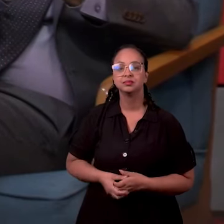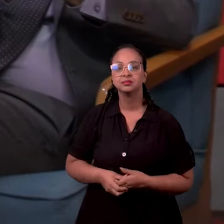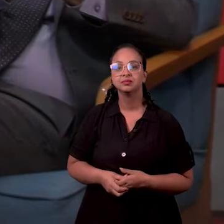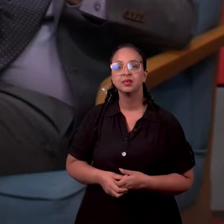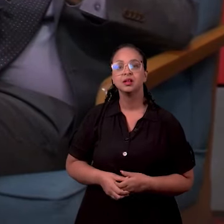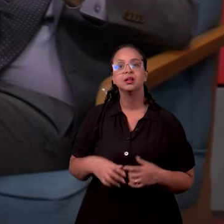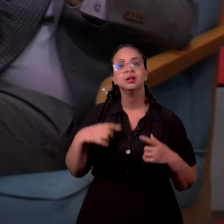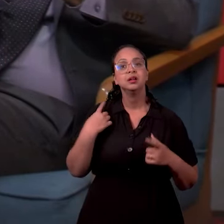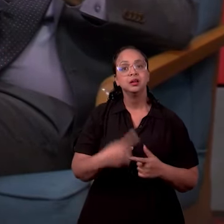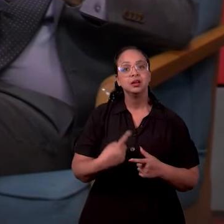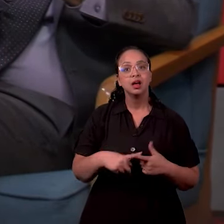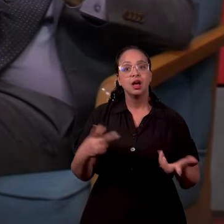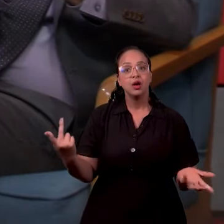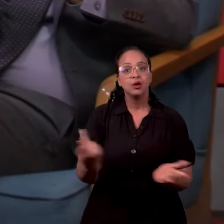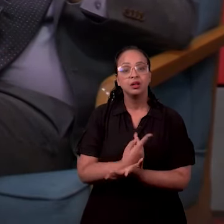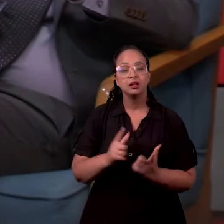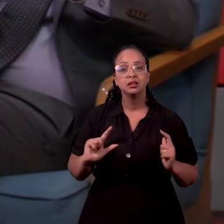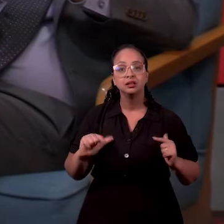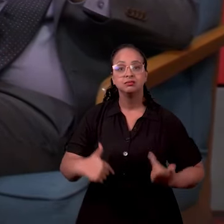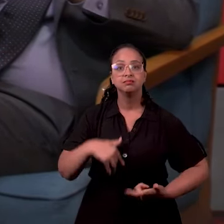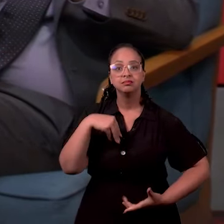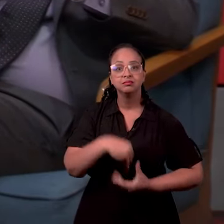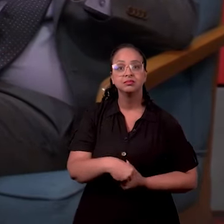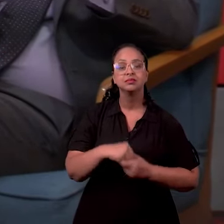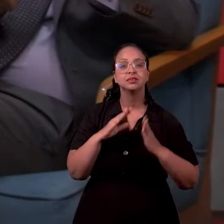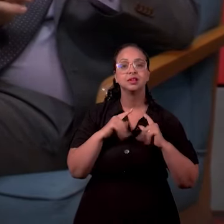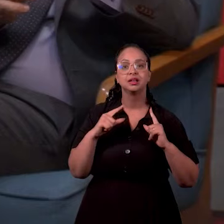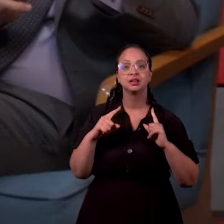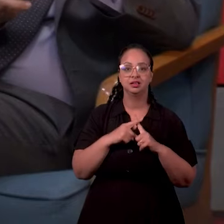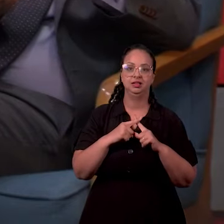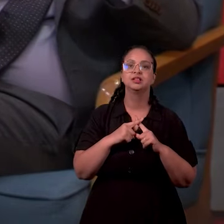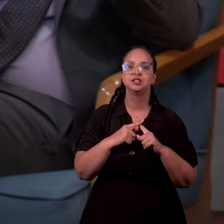nisso que acontece na vida da igreja de forma